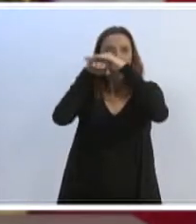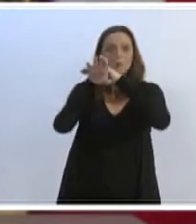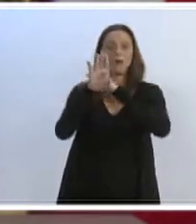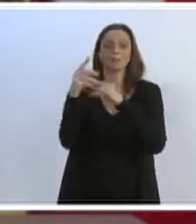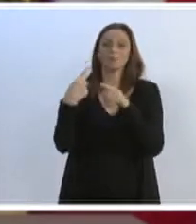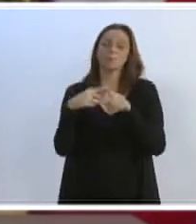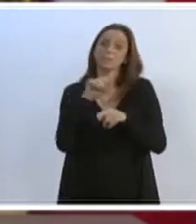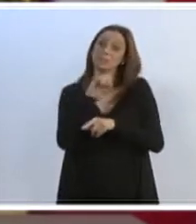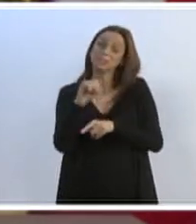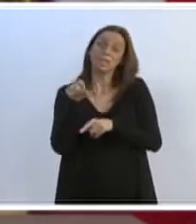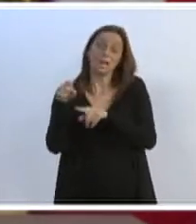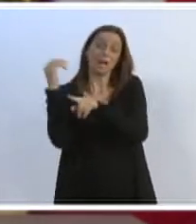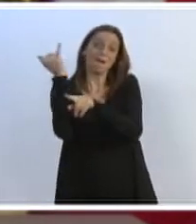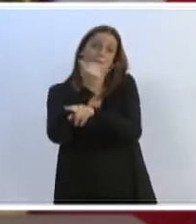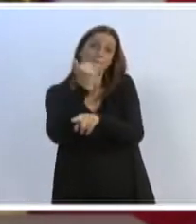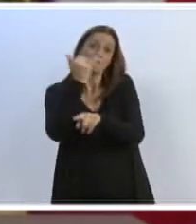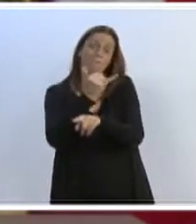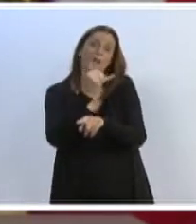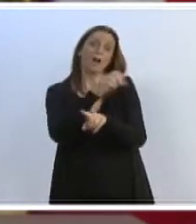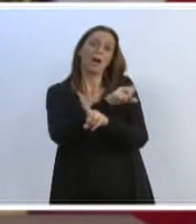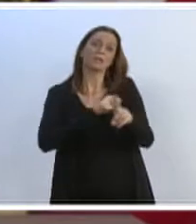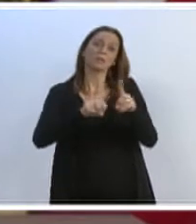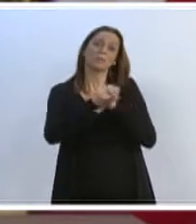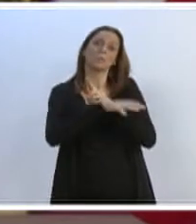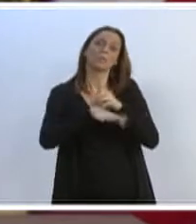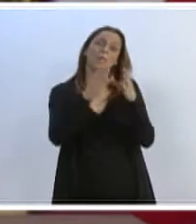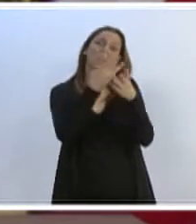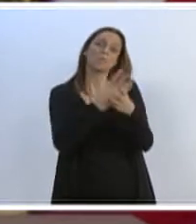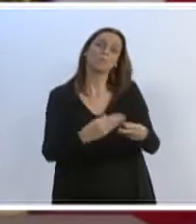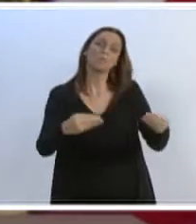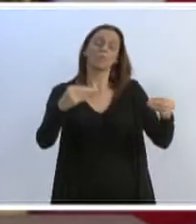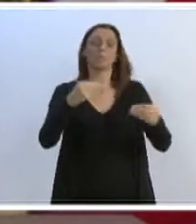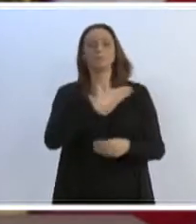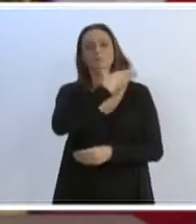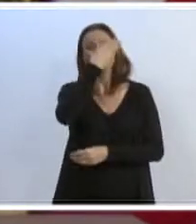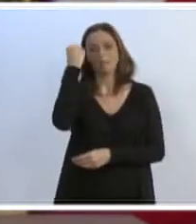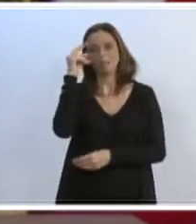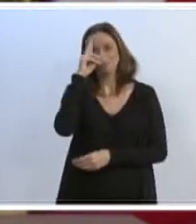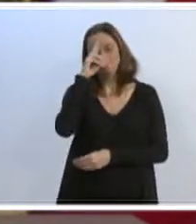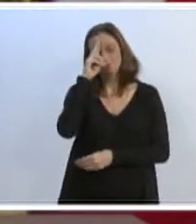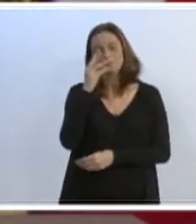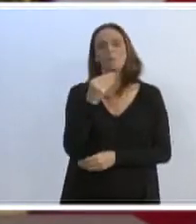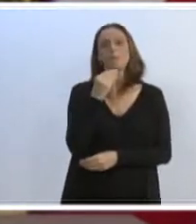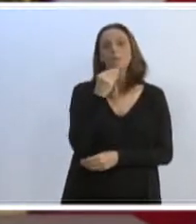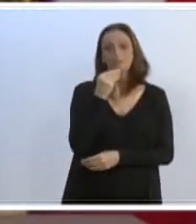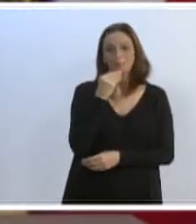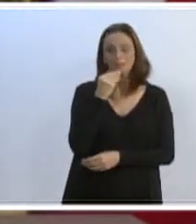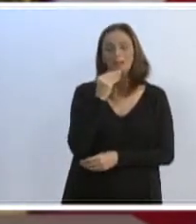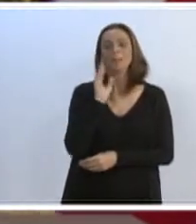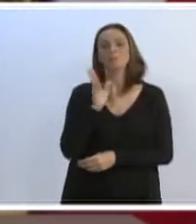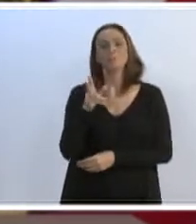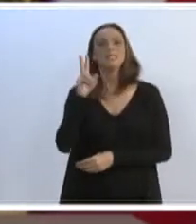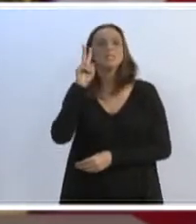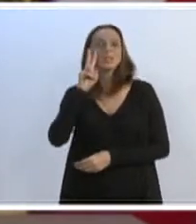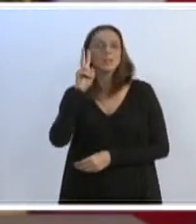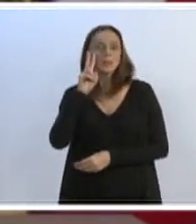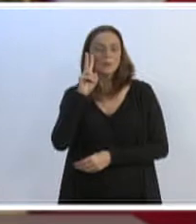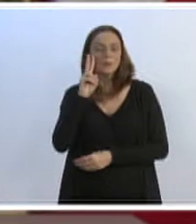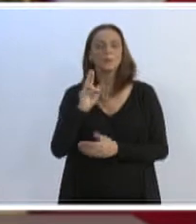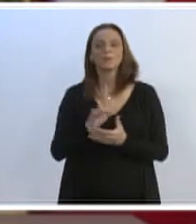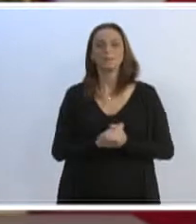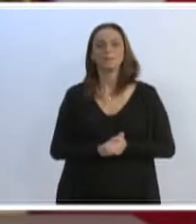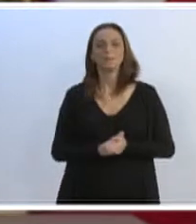autoridades, público presente. Em nome da Fundação Catarinense de Cultura, estou representando o professor Rodolfo, nosso